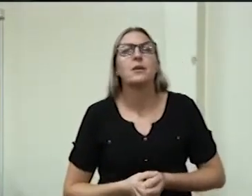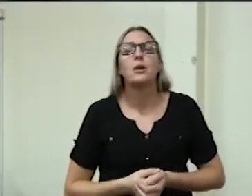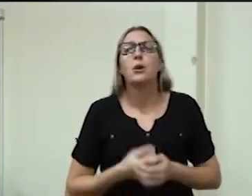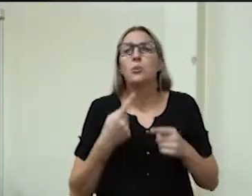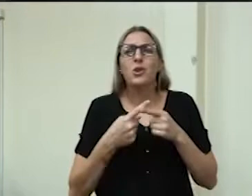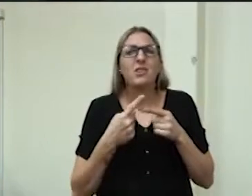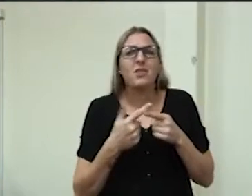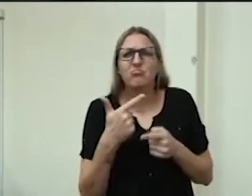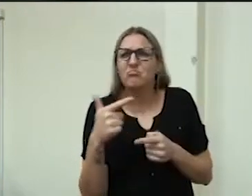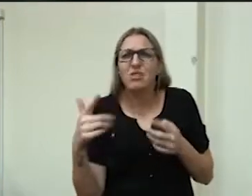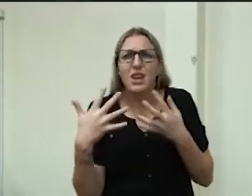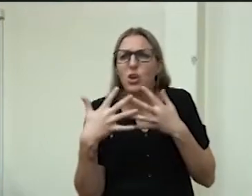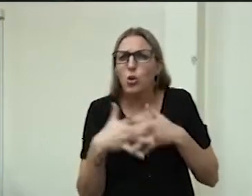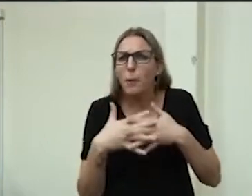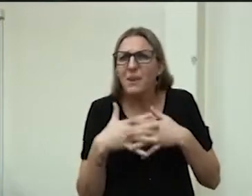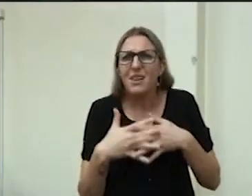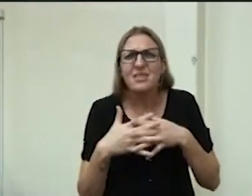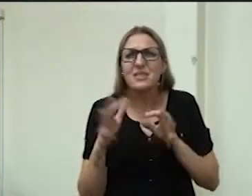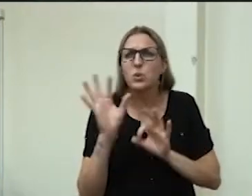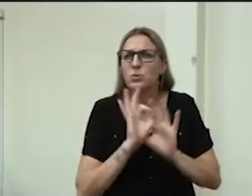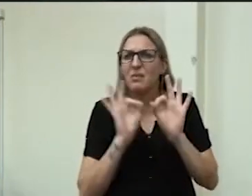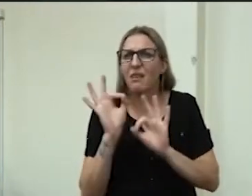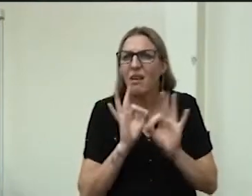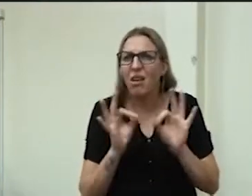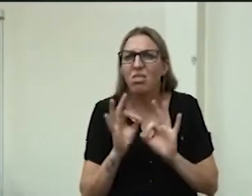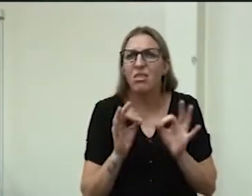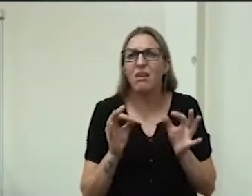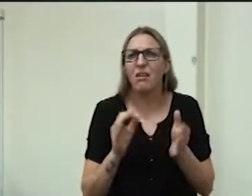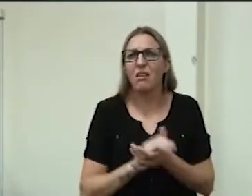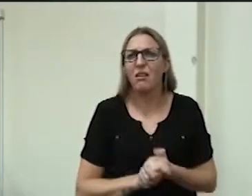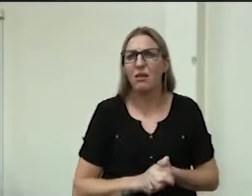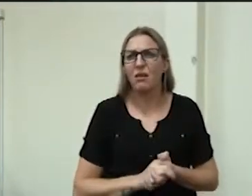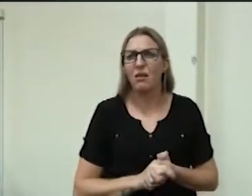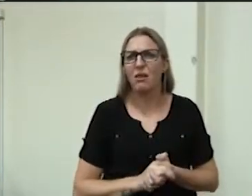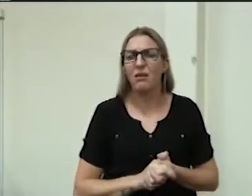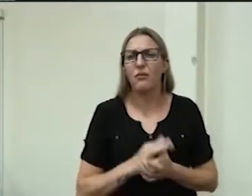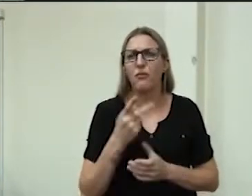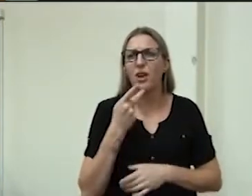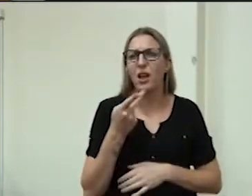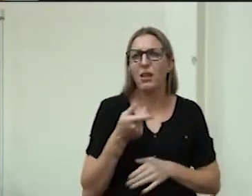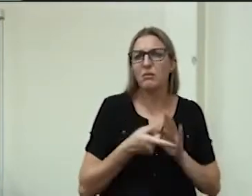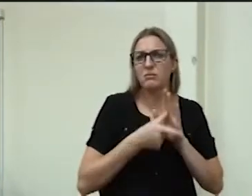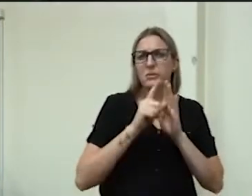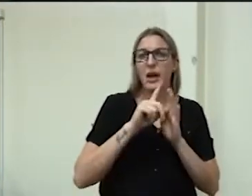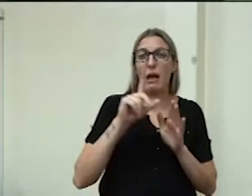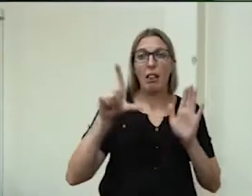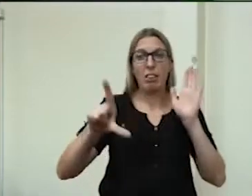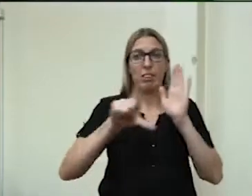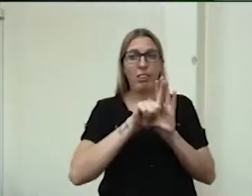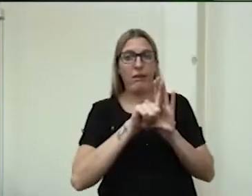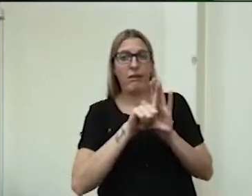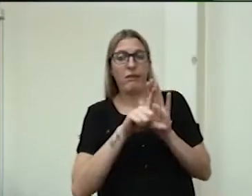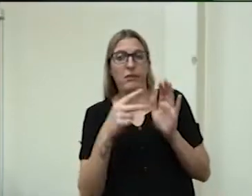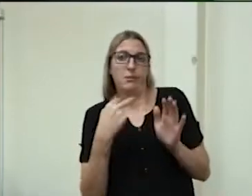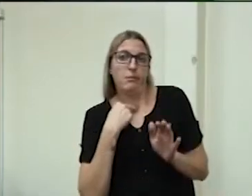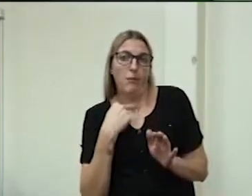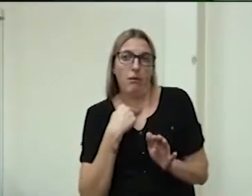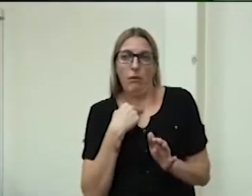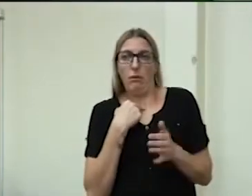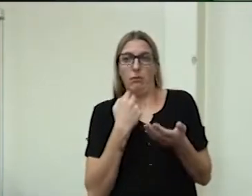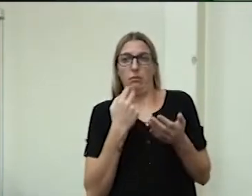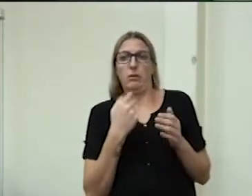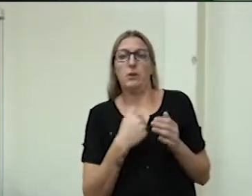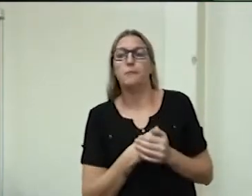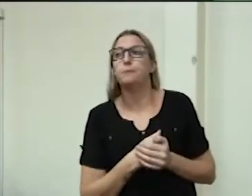dizem, ah, mas a lei não deixa, mas agora a gente faz uma lei e ele veta. É. Então, eu peço para os senhores vereadores que não é